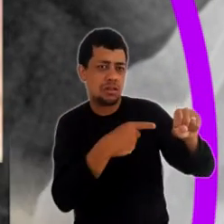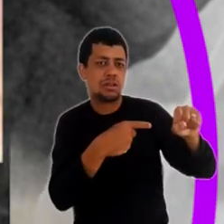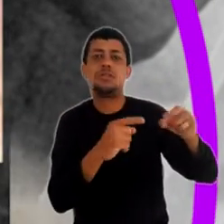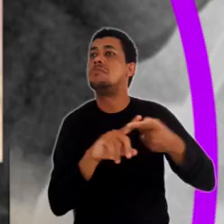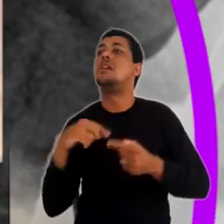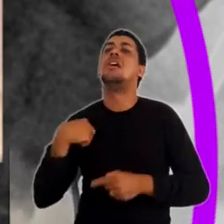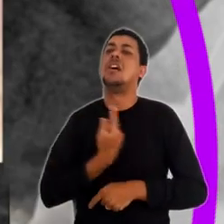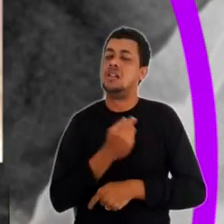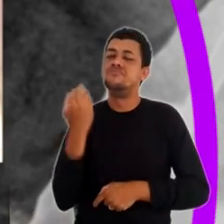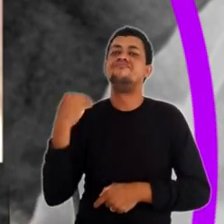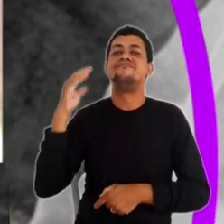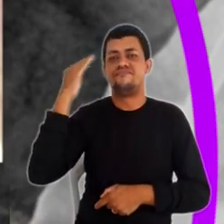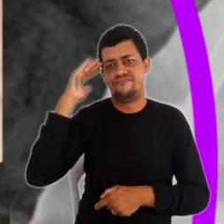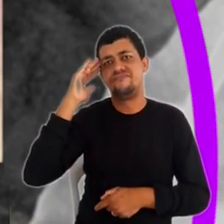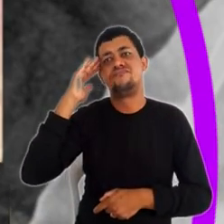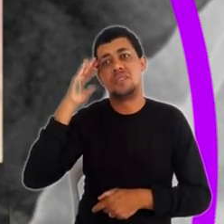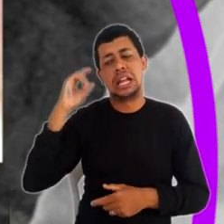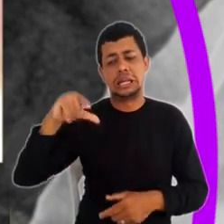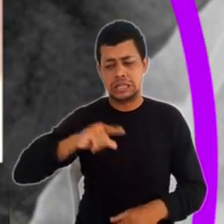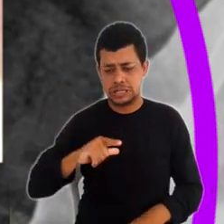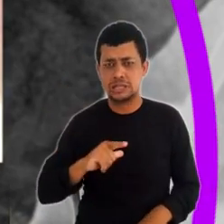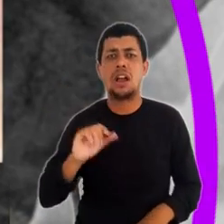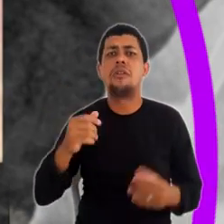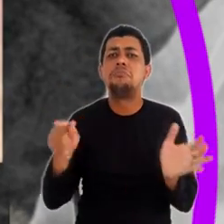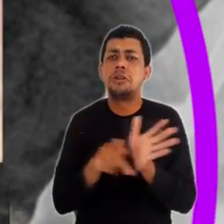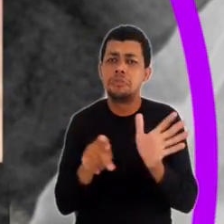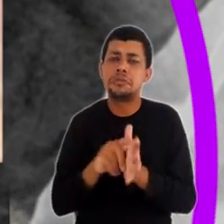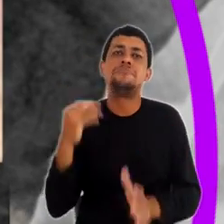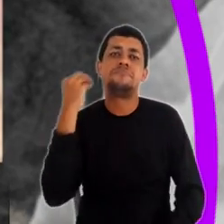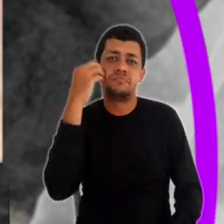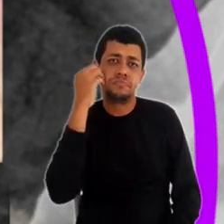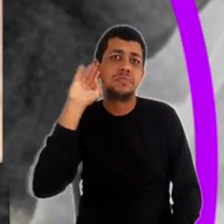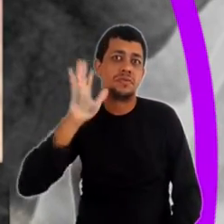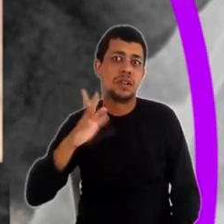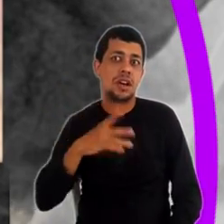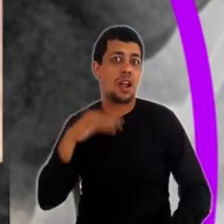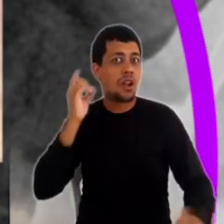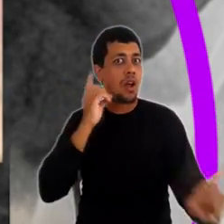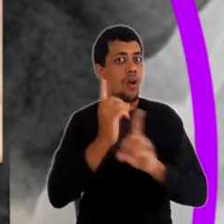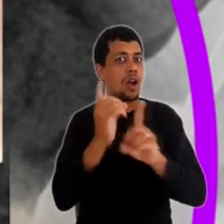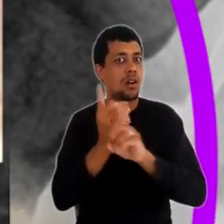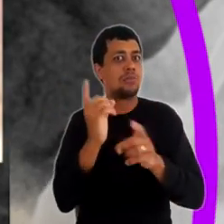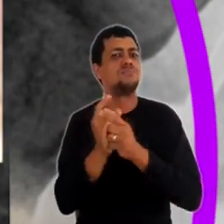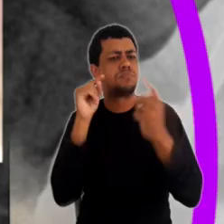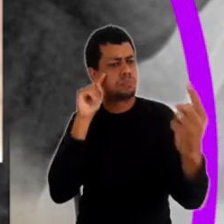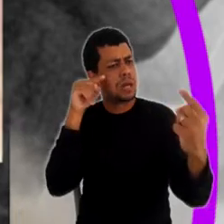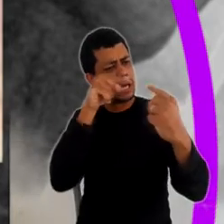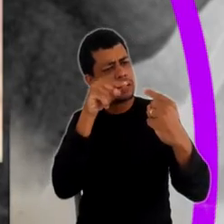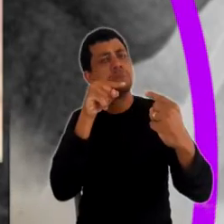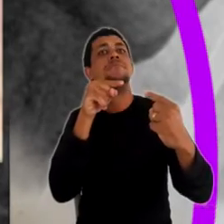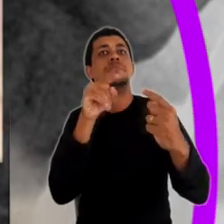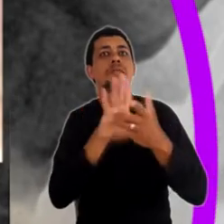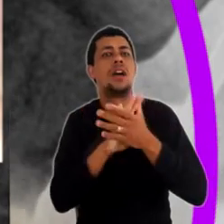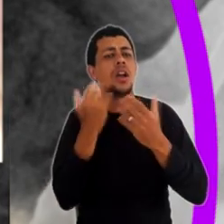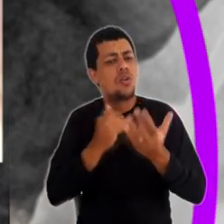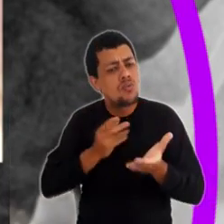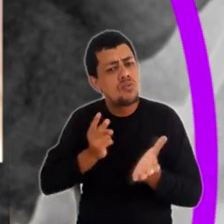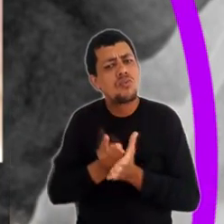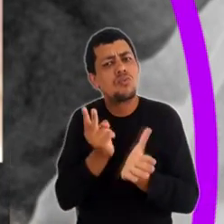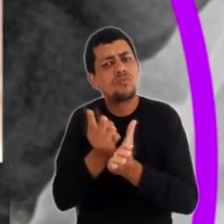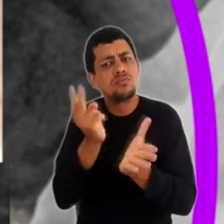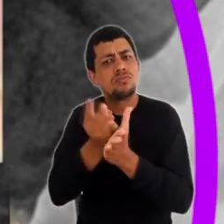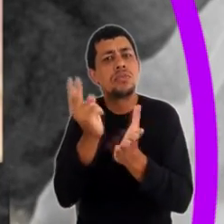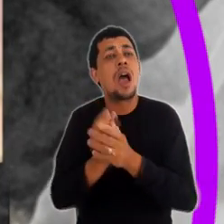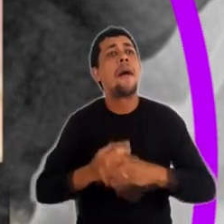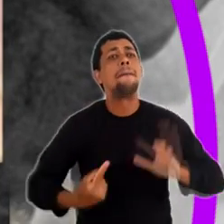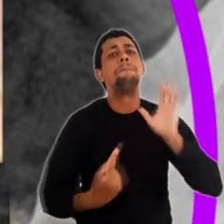gente vivendo, tendo todas essas experiências, a gente acabou se encontrando, se identificando e querendo levar isso à frente,